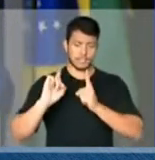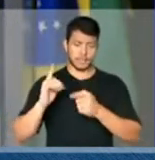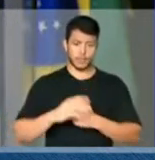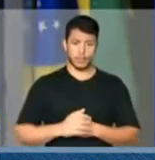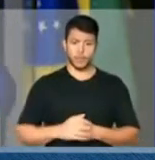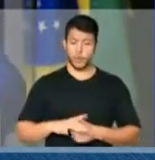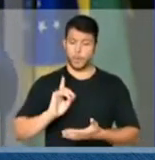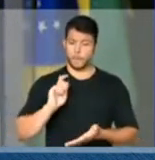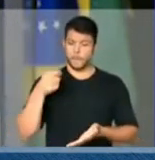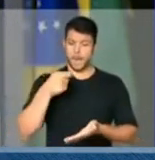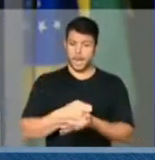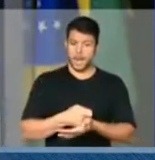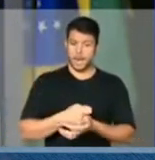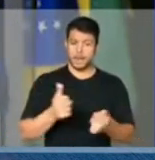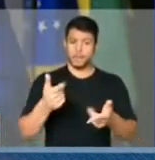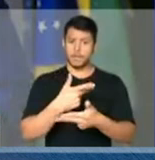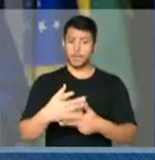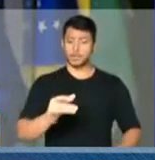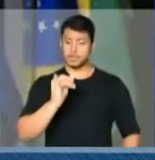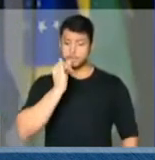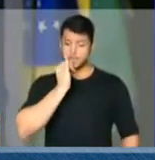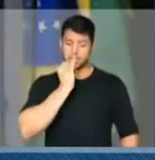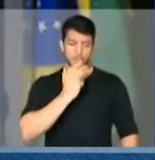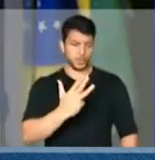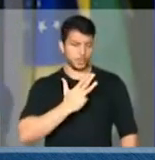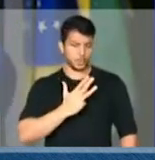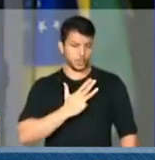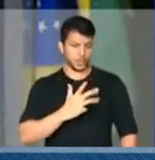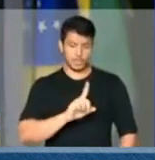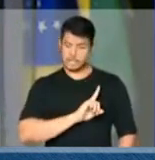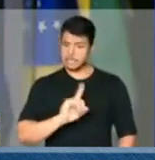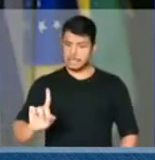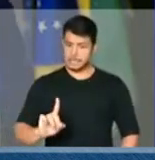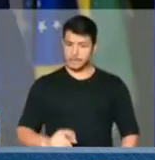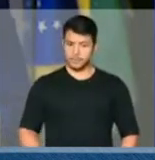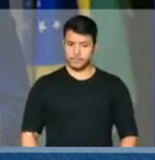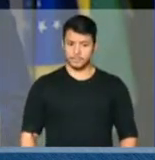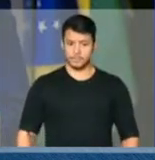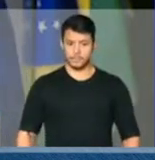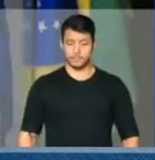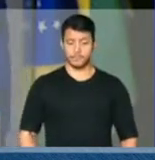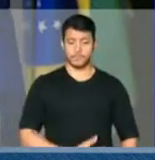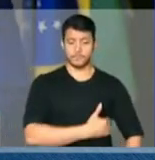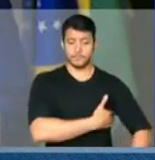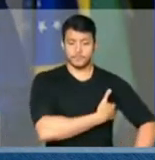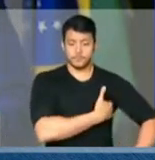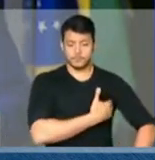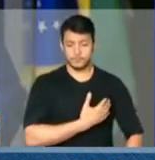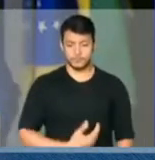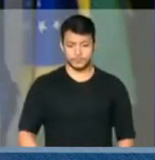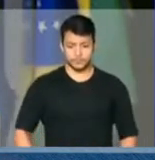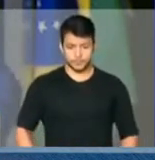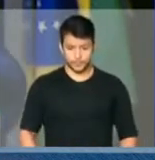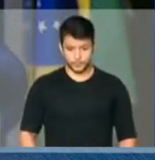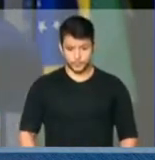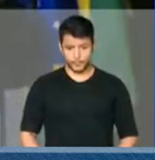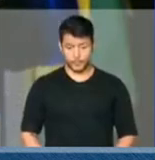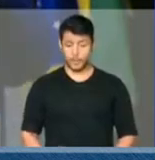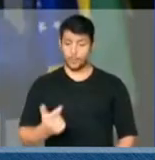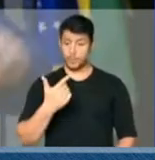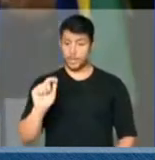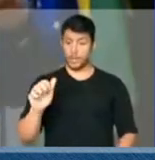custas judiciais do presidiário Lula. Isso é uma fake news que tem que ser desmentida. Outra fake news que